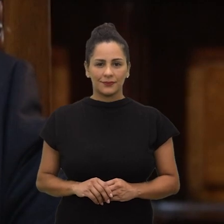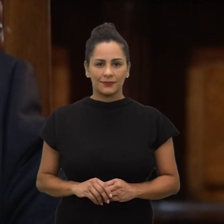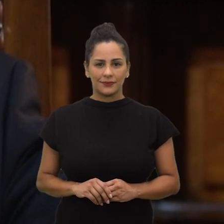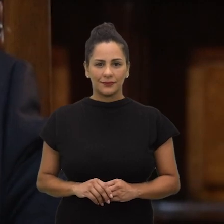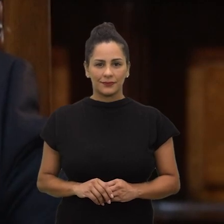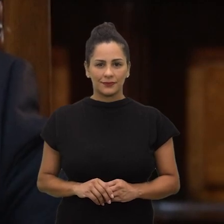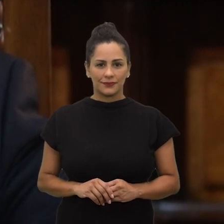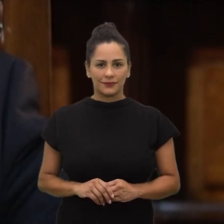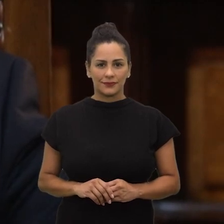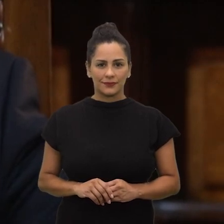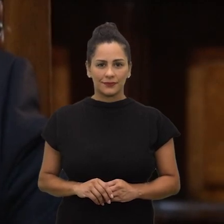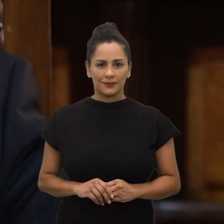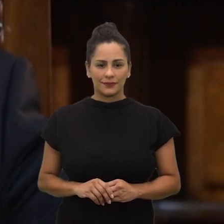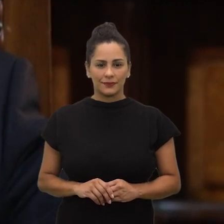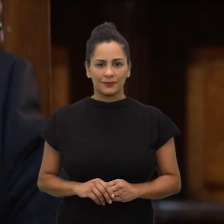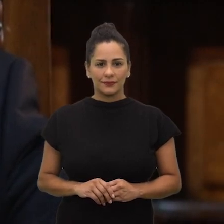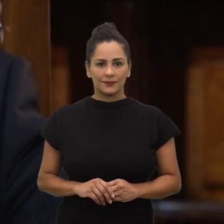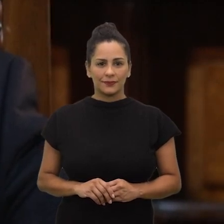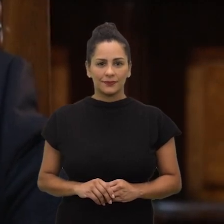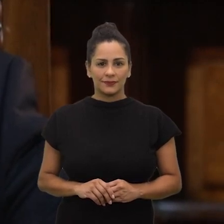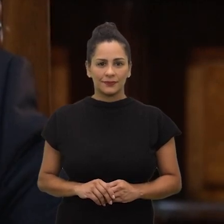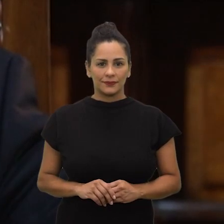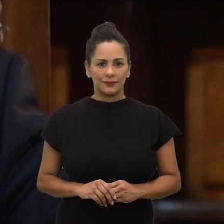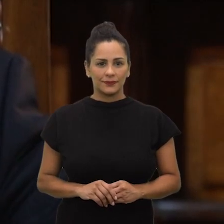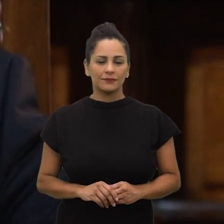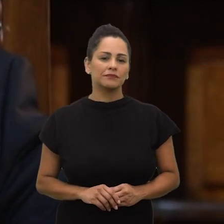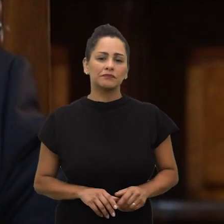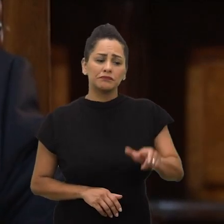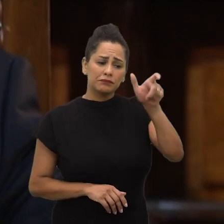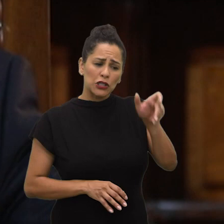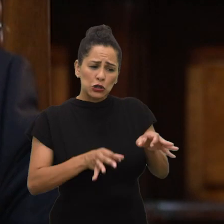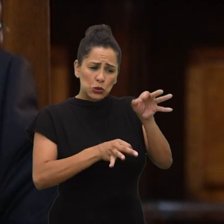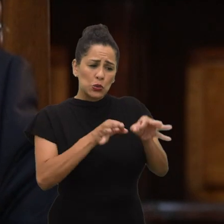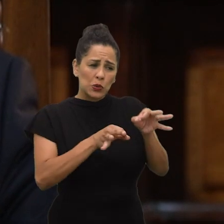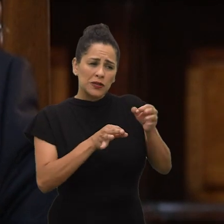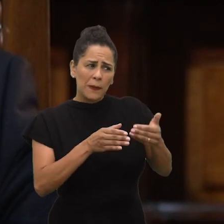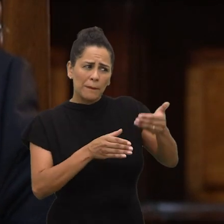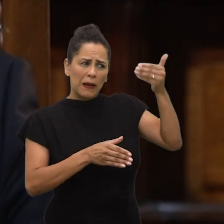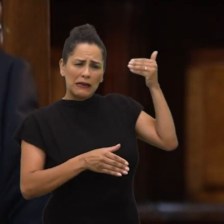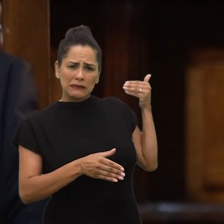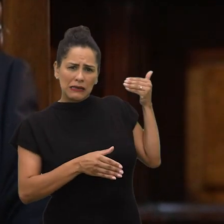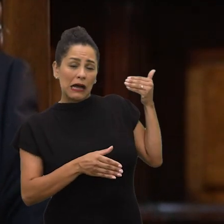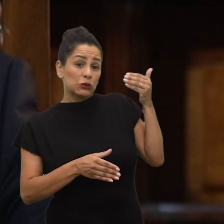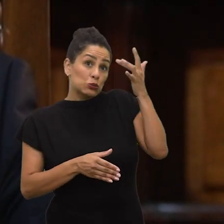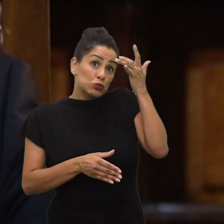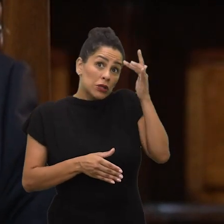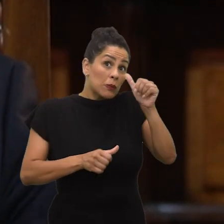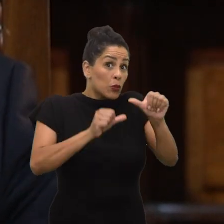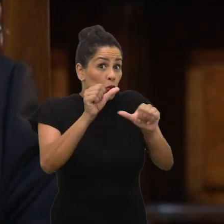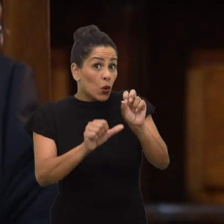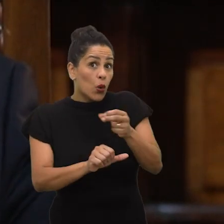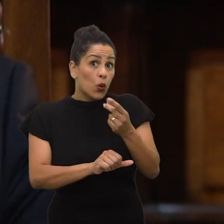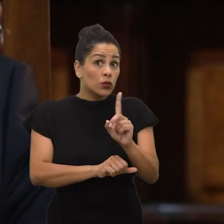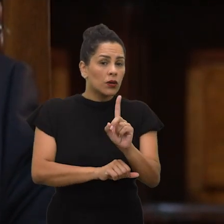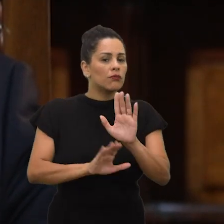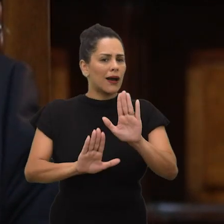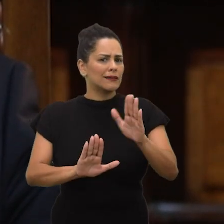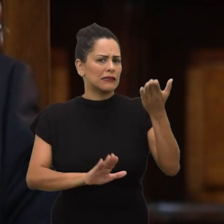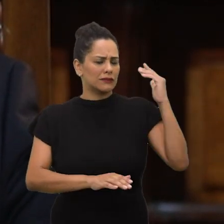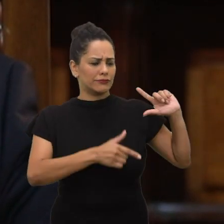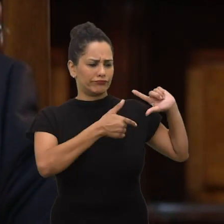visualizar móveis de madeira escura atrás o magistrado de ontem eu não sei se mudou muito era bem conservador né